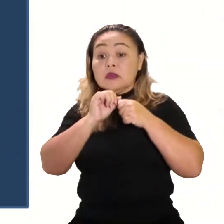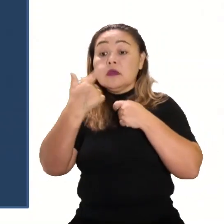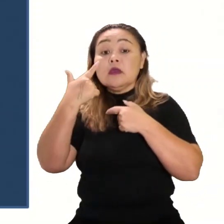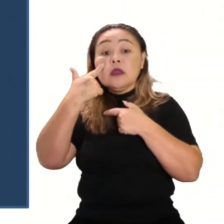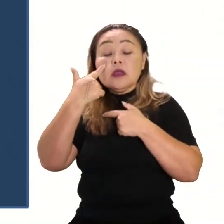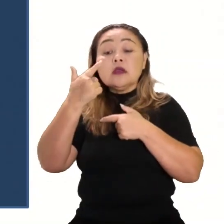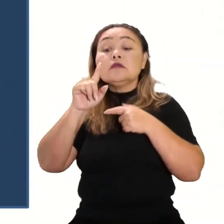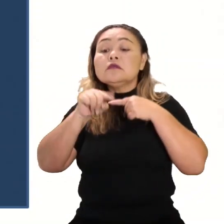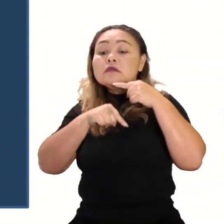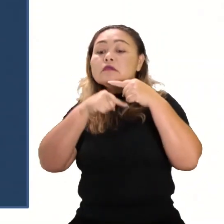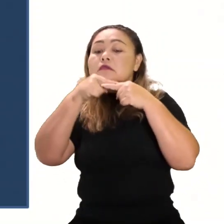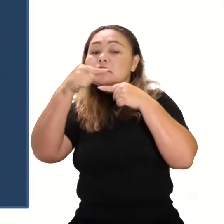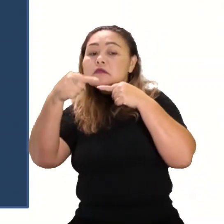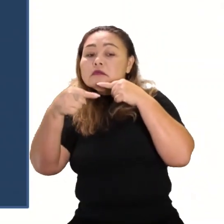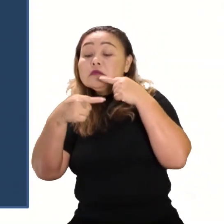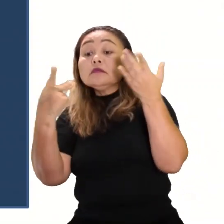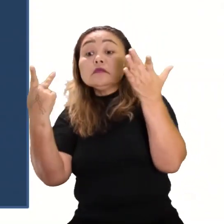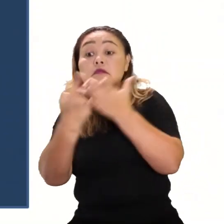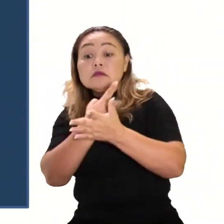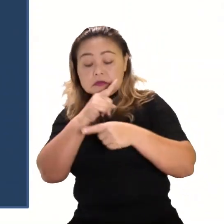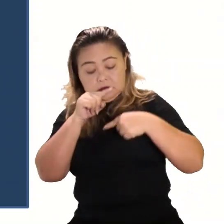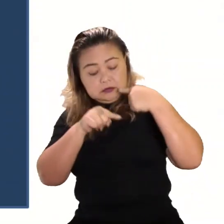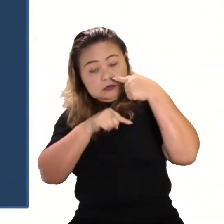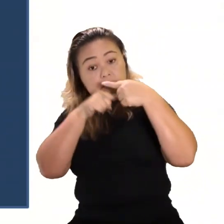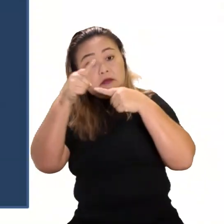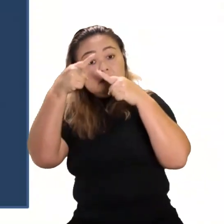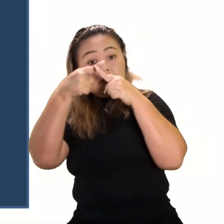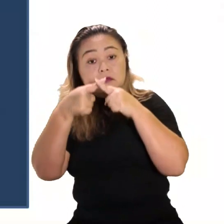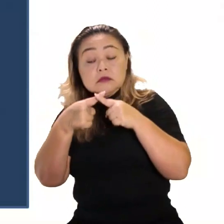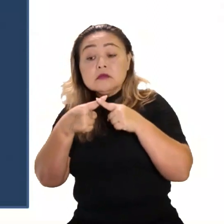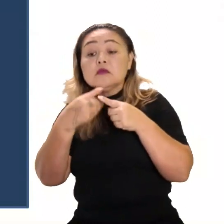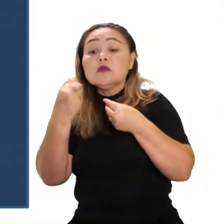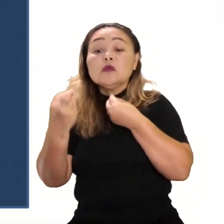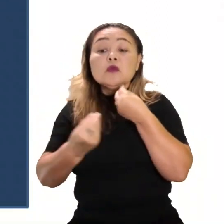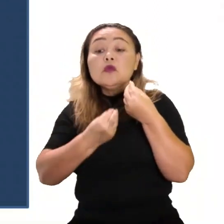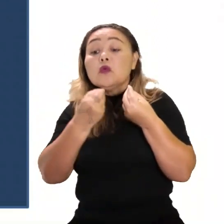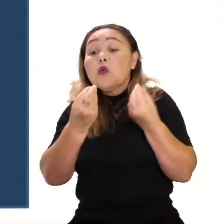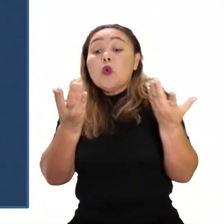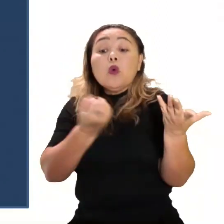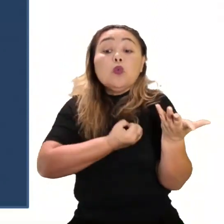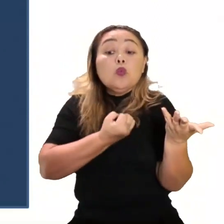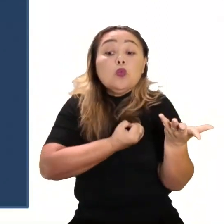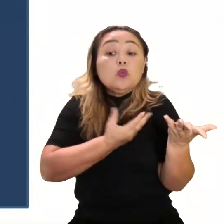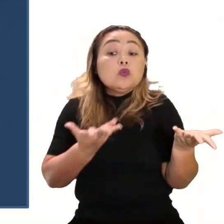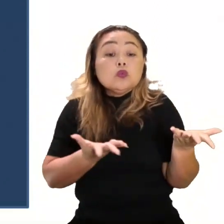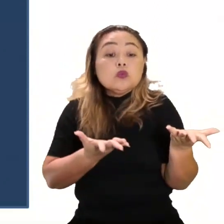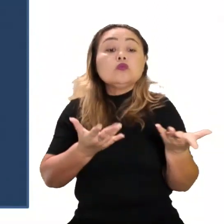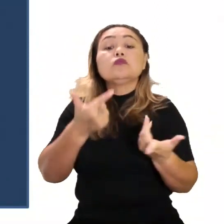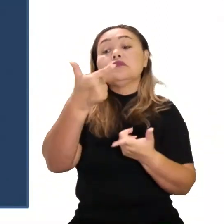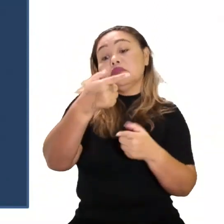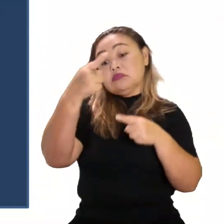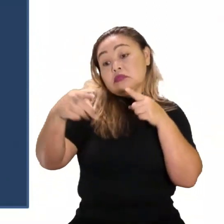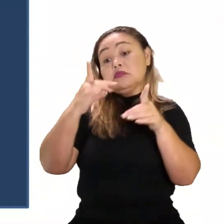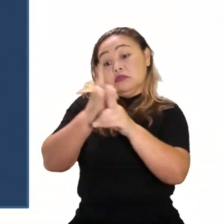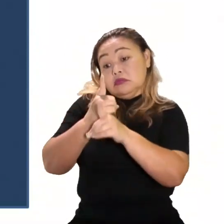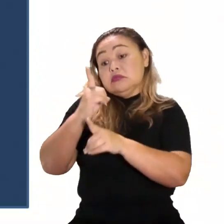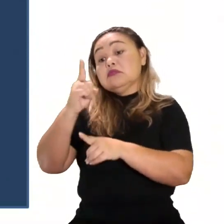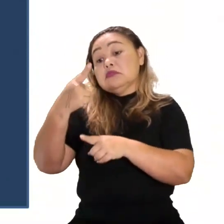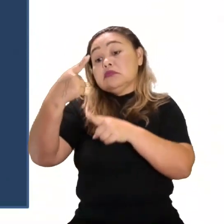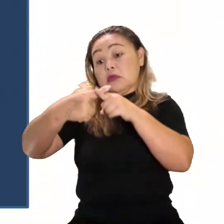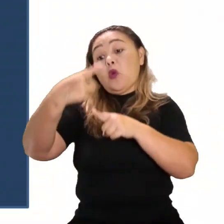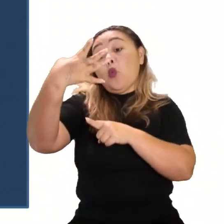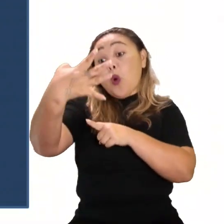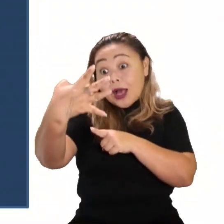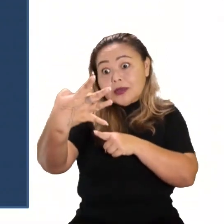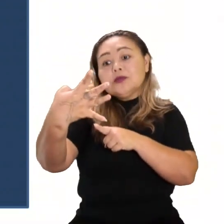observar quem está, né? O que está acontecendo. Está multiplicando, mas multiplicando por quem? né? O 2 para chegar no 8 fez